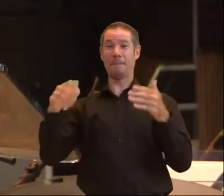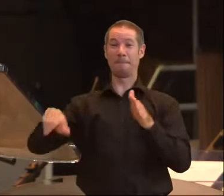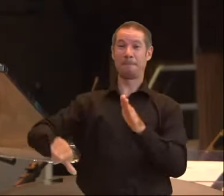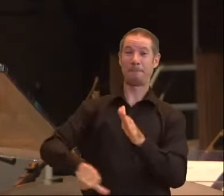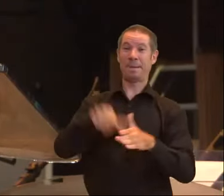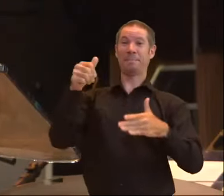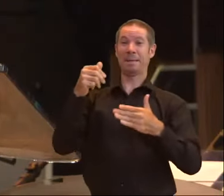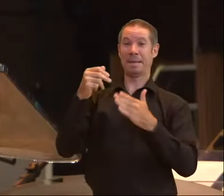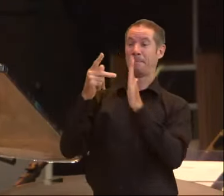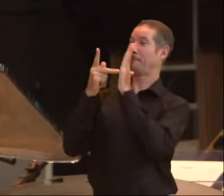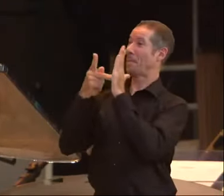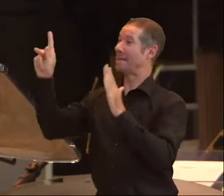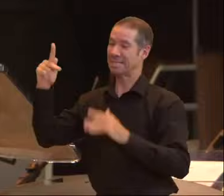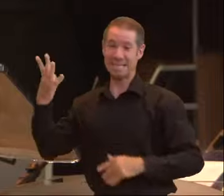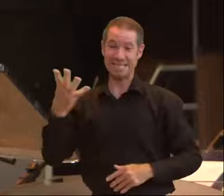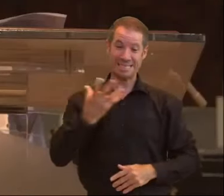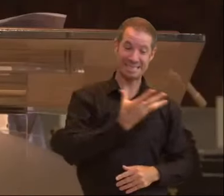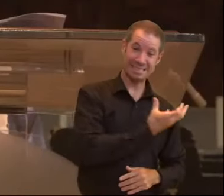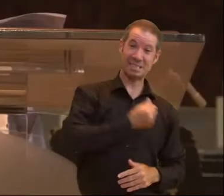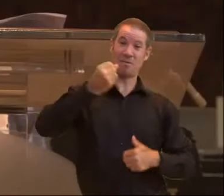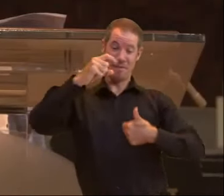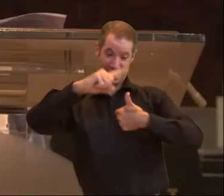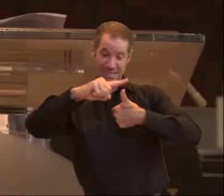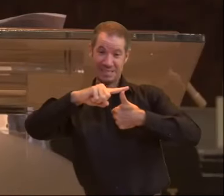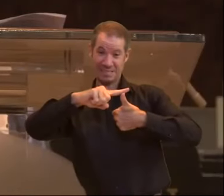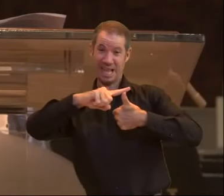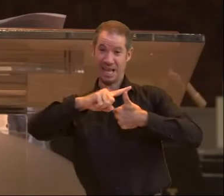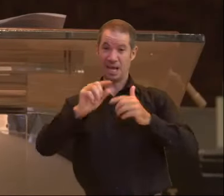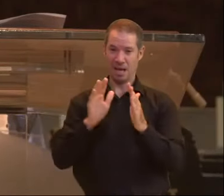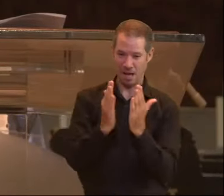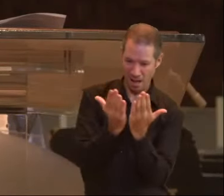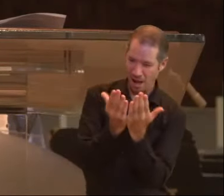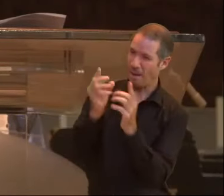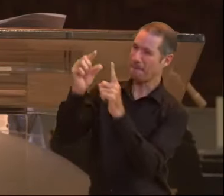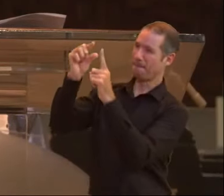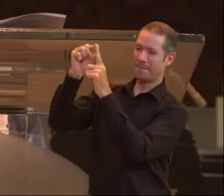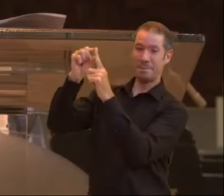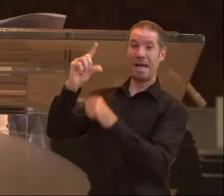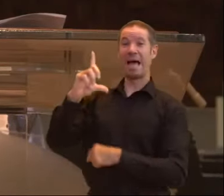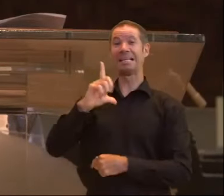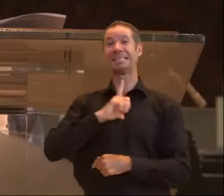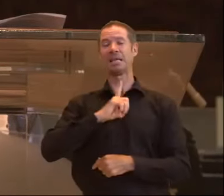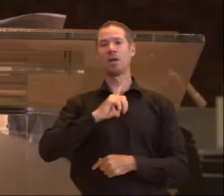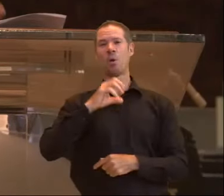promessa, salvar-se-á. A Bíblia, meus irmãos, tem cerca de